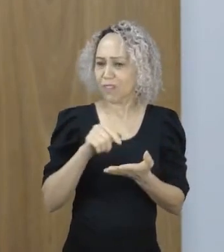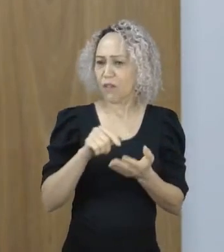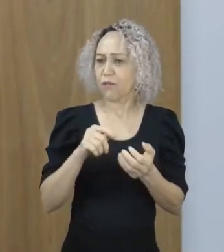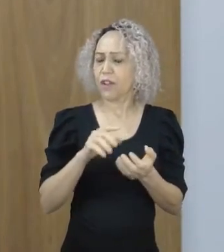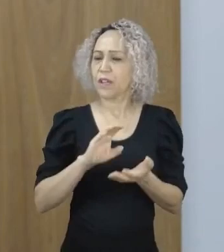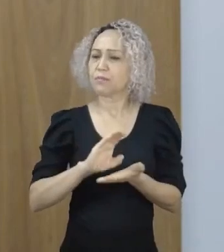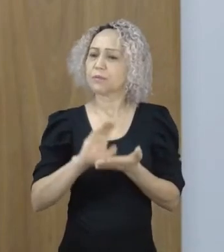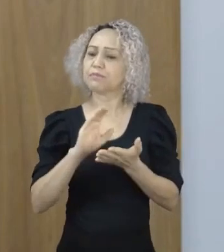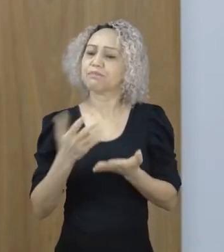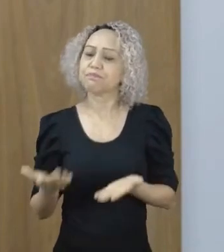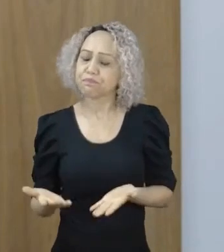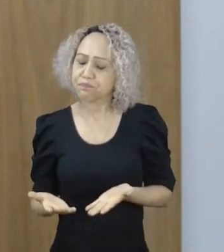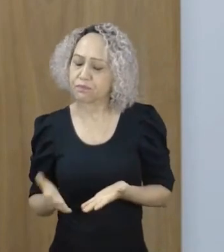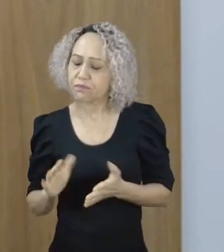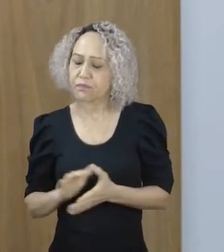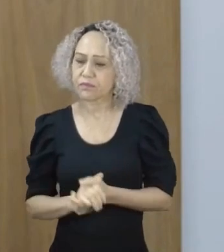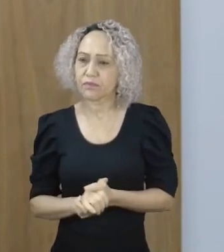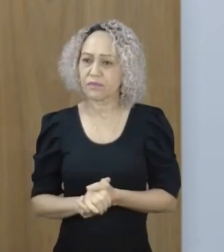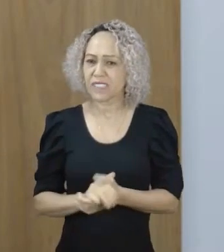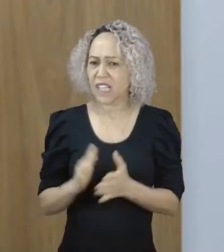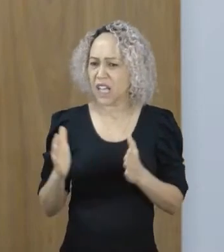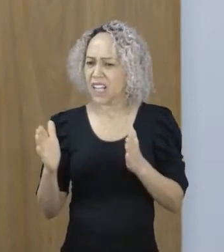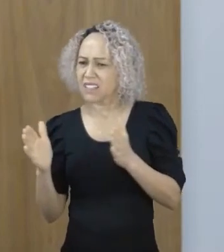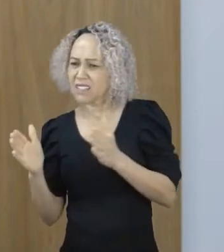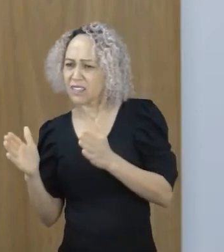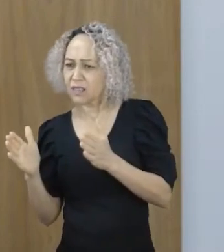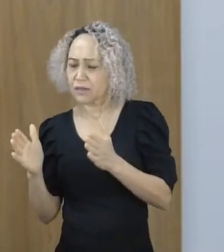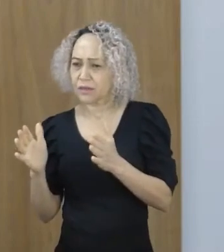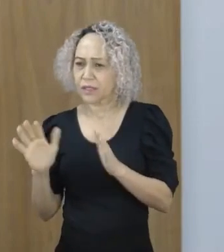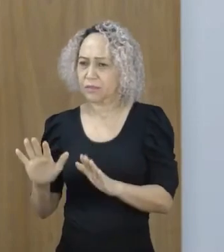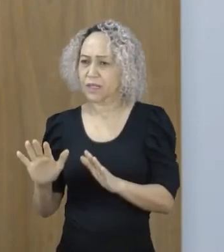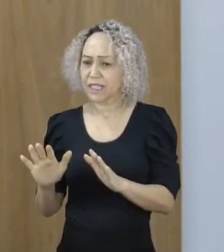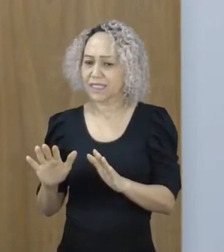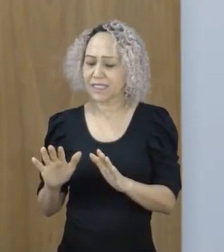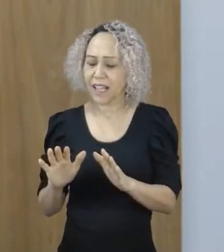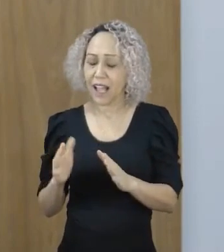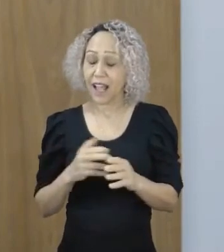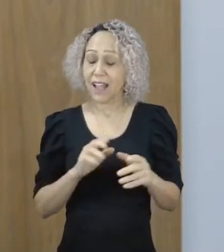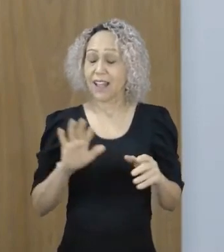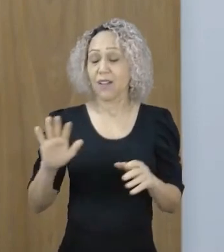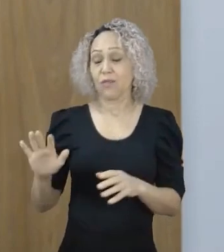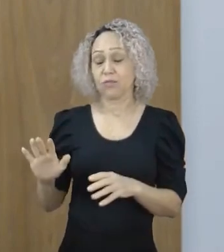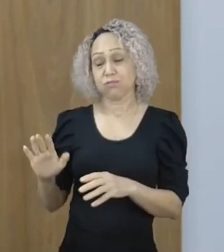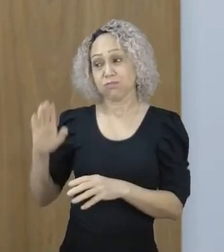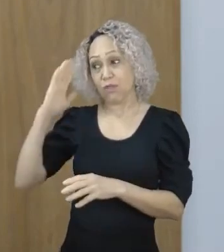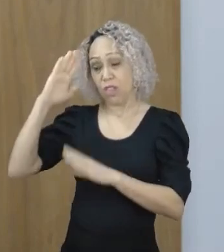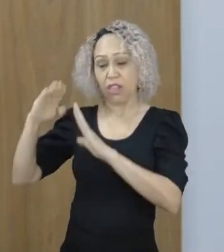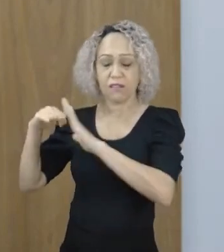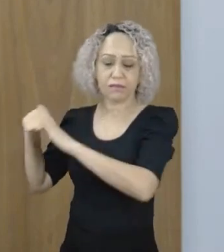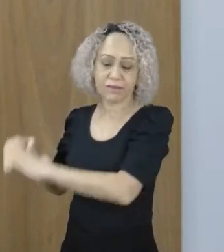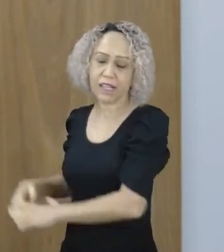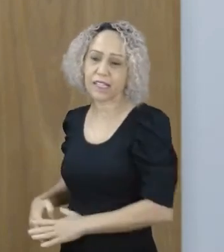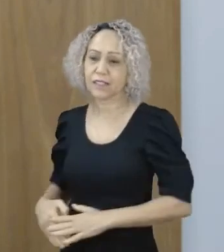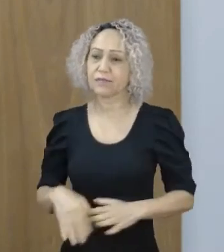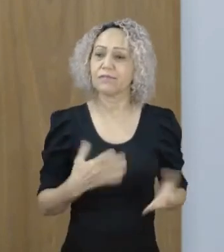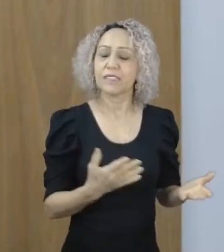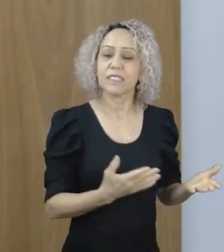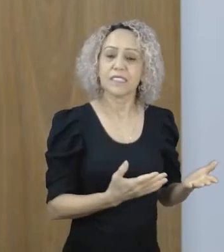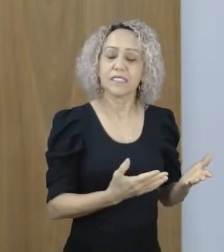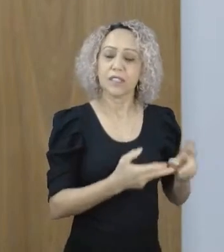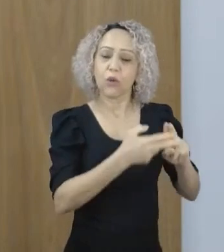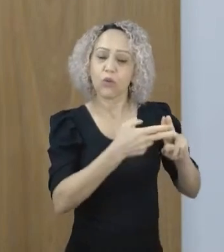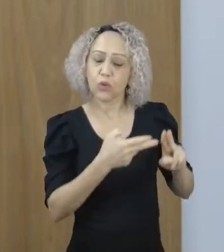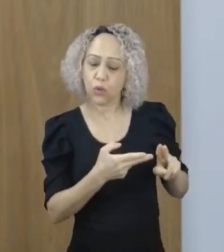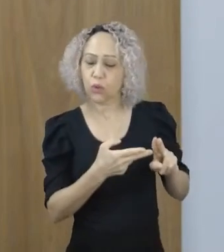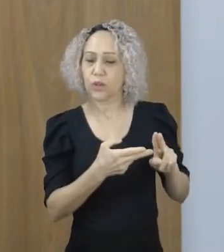saúde. Em pouco tempo, menos de um ano, o Brasil voltou, o presidente Lula voltou e o SUS voltou. E o Ministério